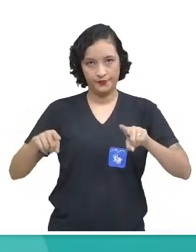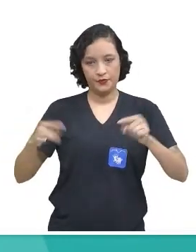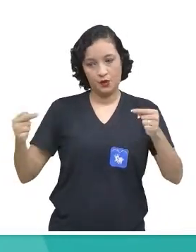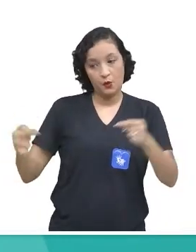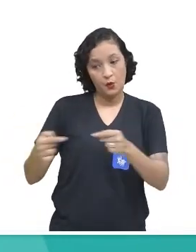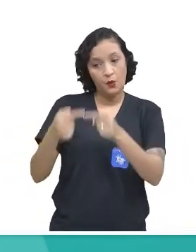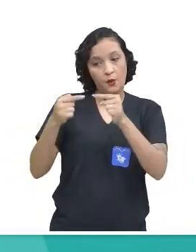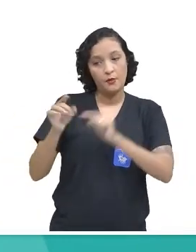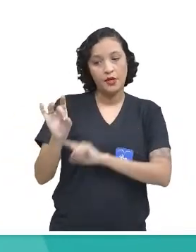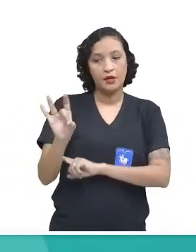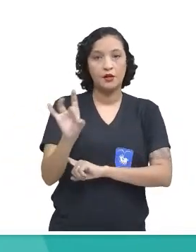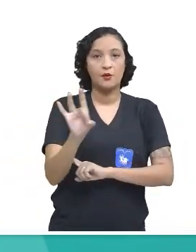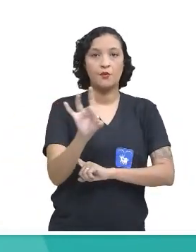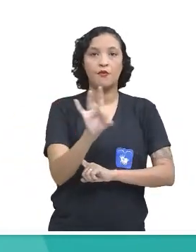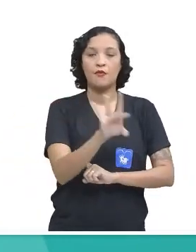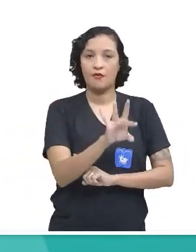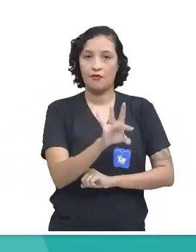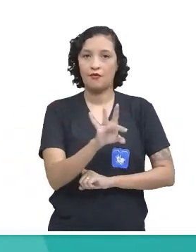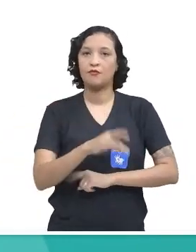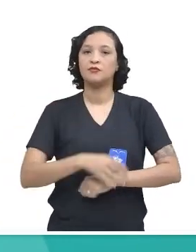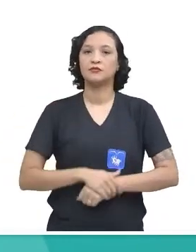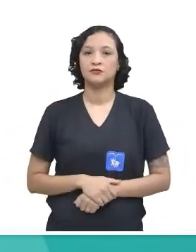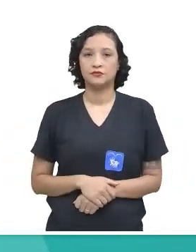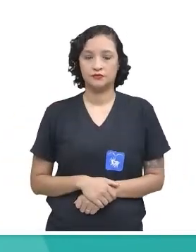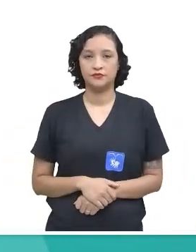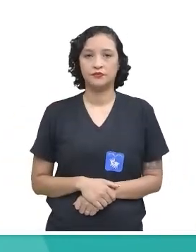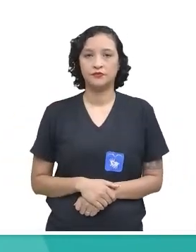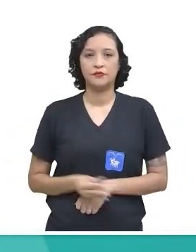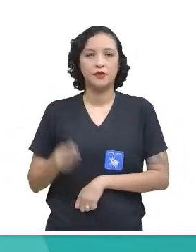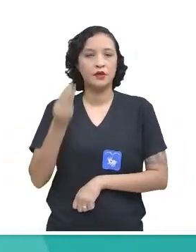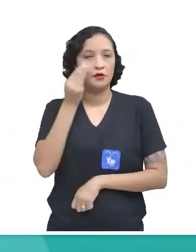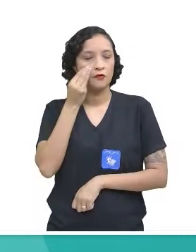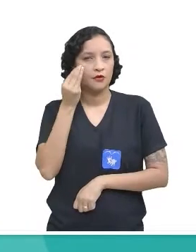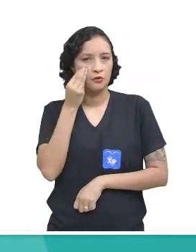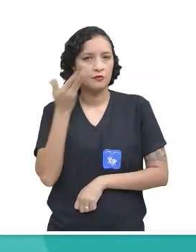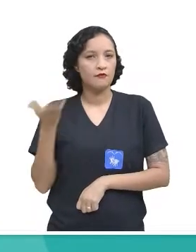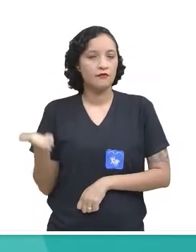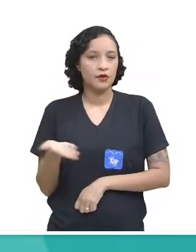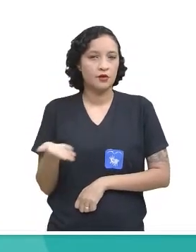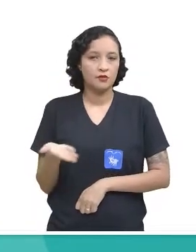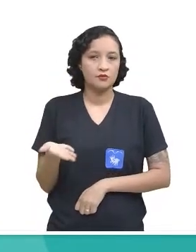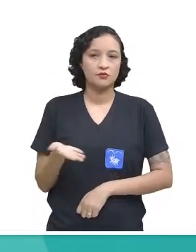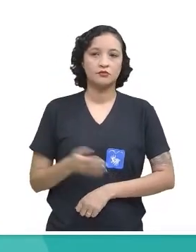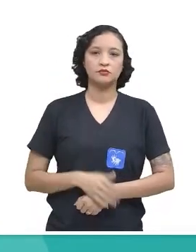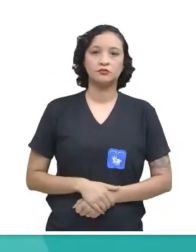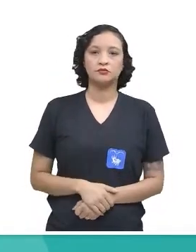acordo com a fase da vida. Então, nós vamos ver agora,